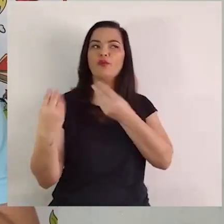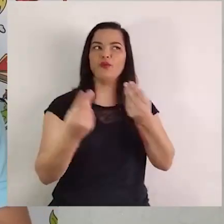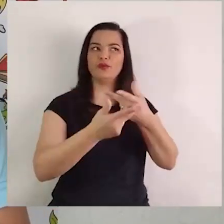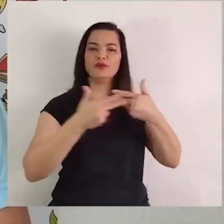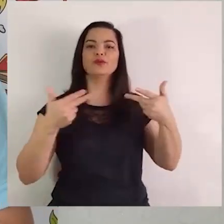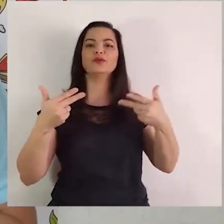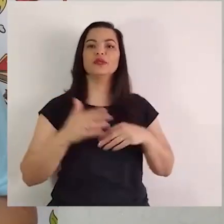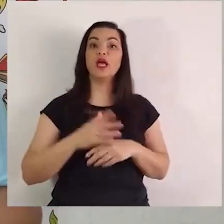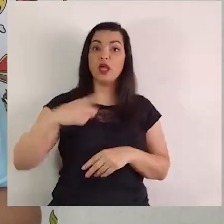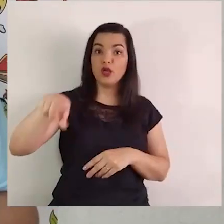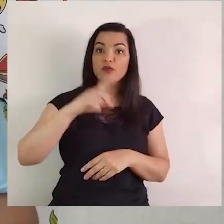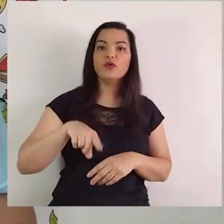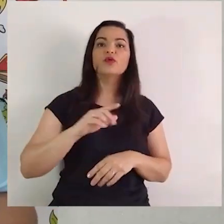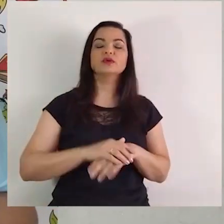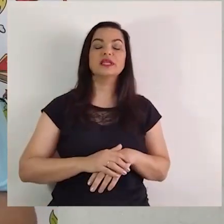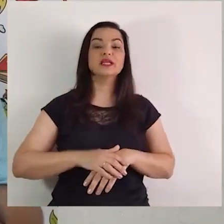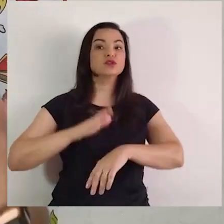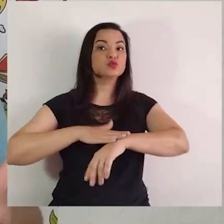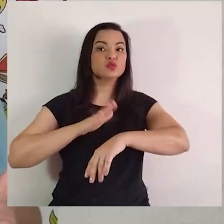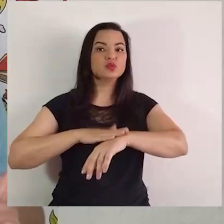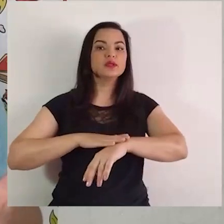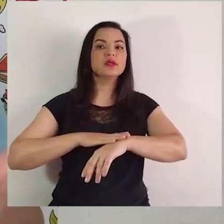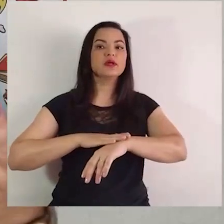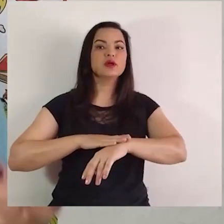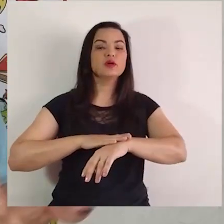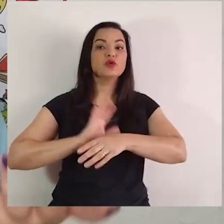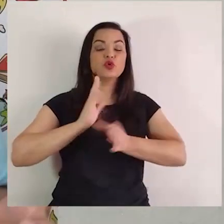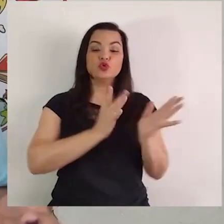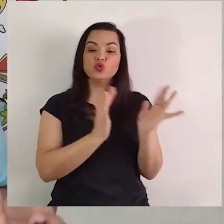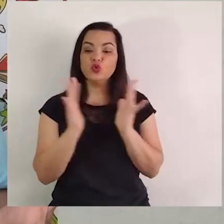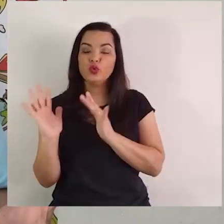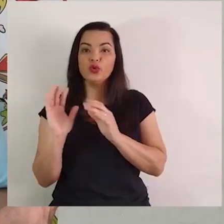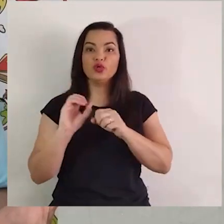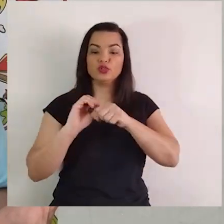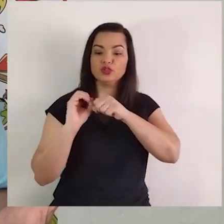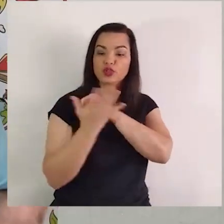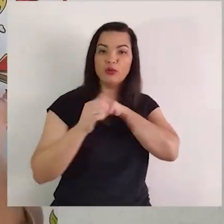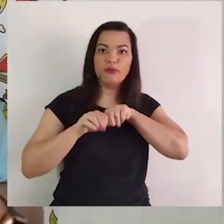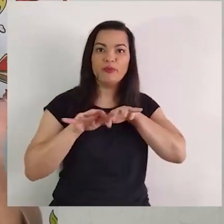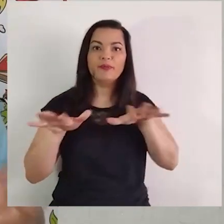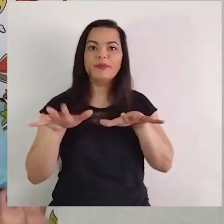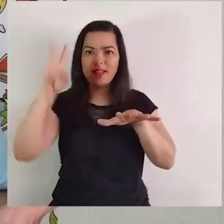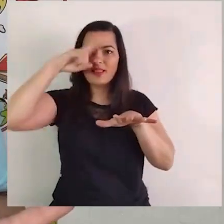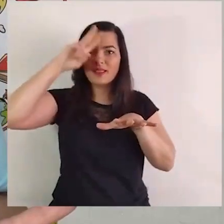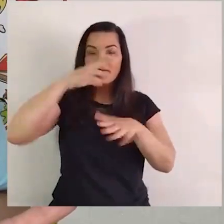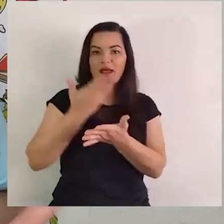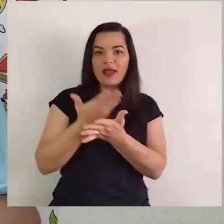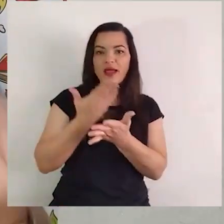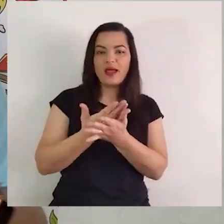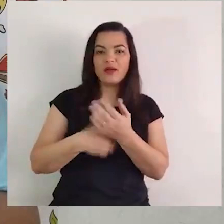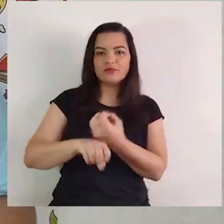o período mais crítico da pandemia, em aulas que estavam sendo compartilhadas de maneira